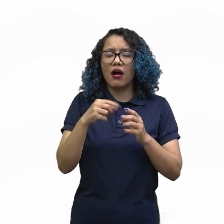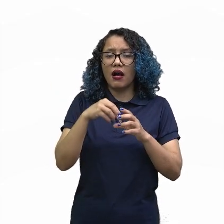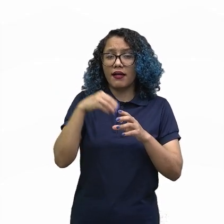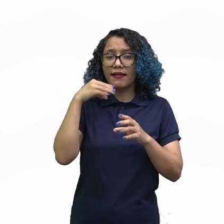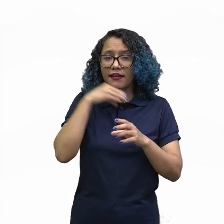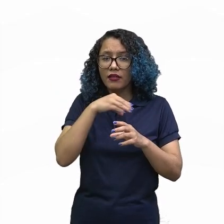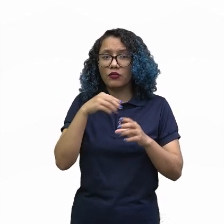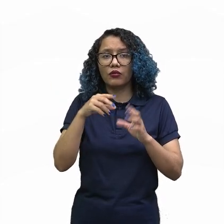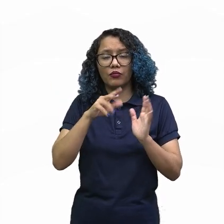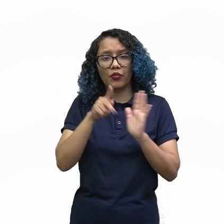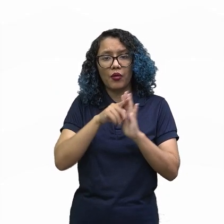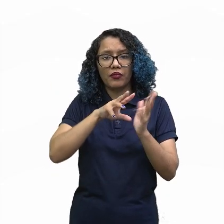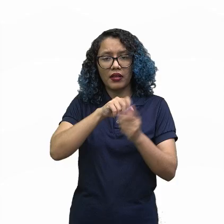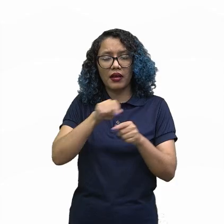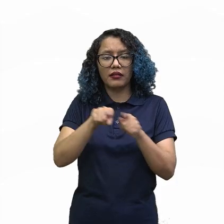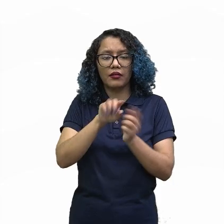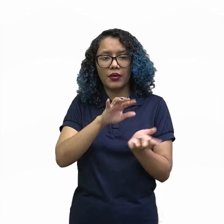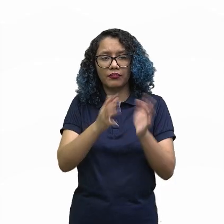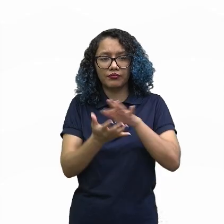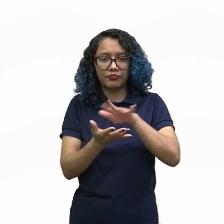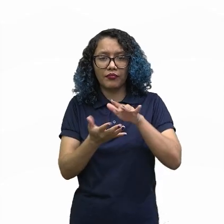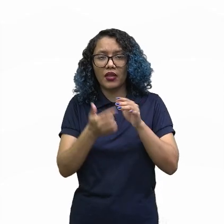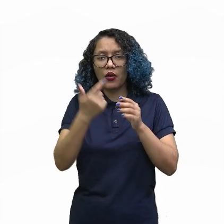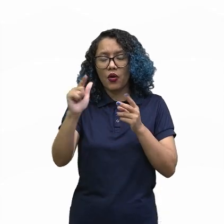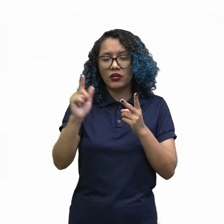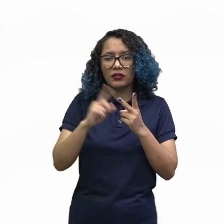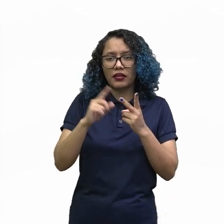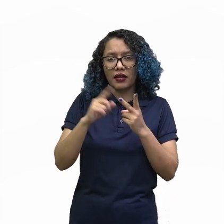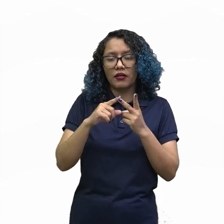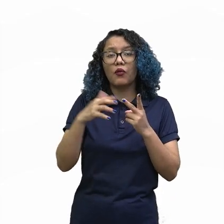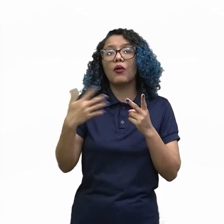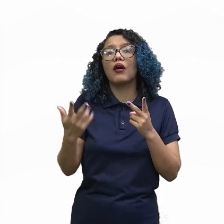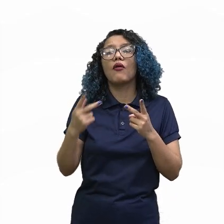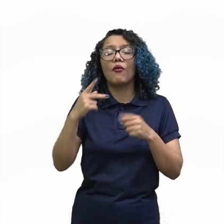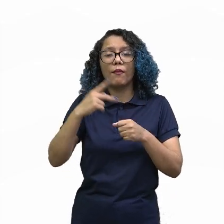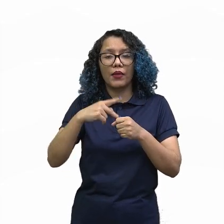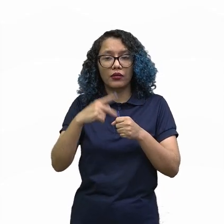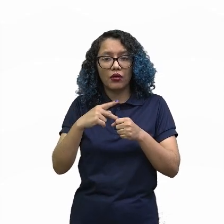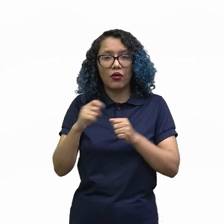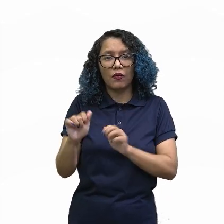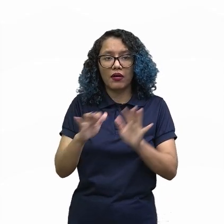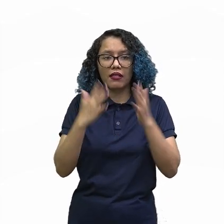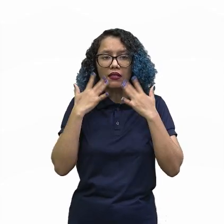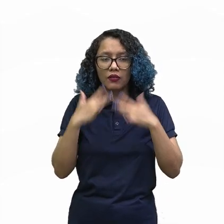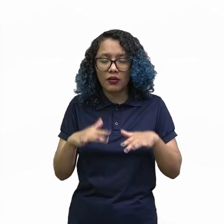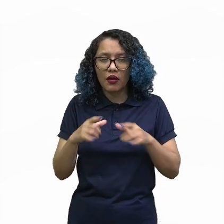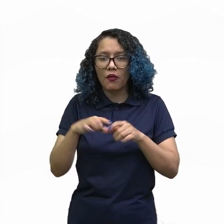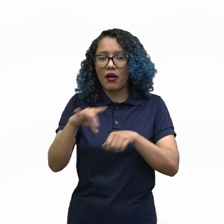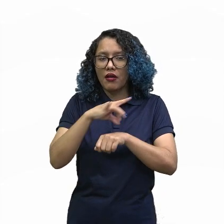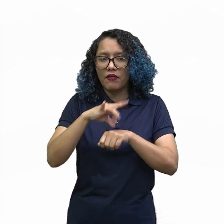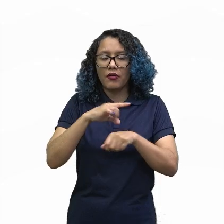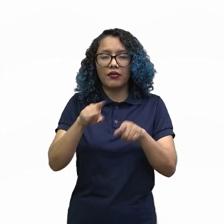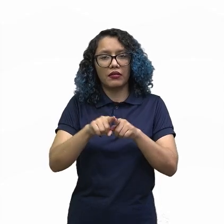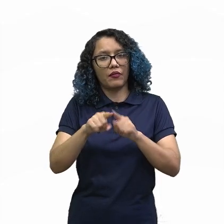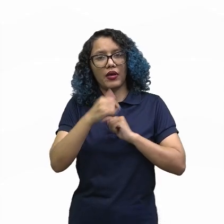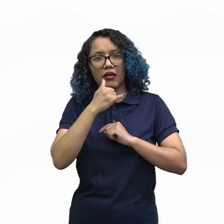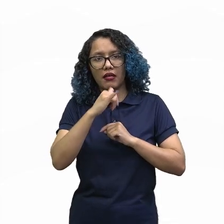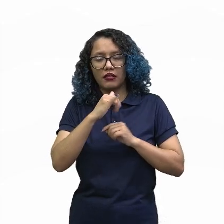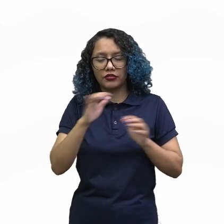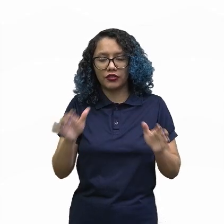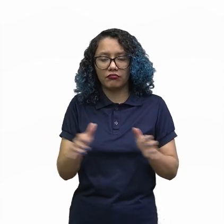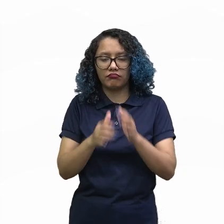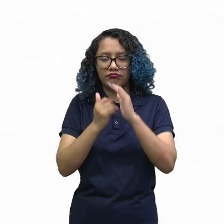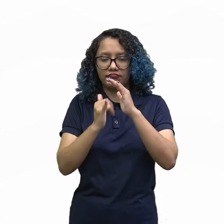e biomassa, enquanto as não renováveis são petróleo, gás natural, carvão e energia